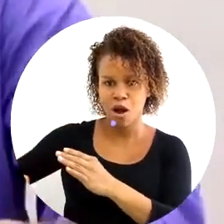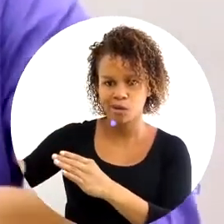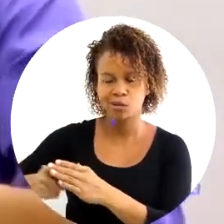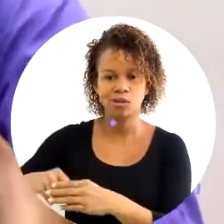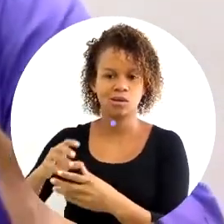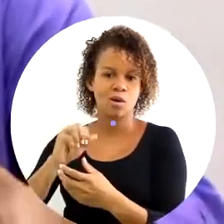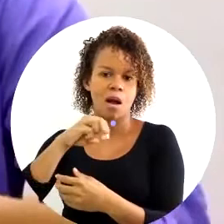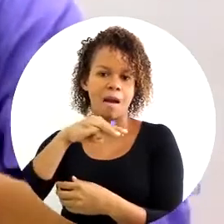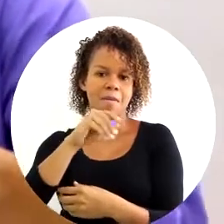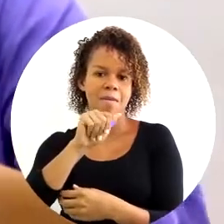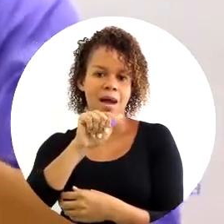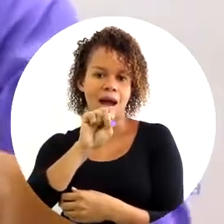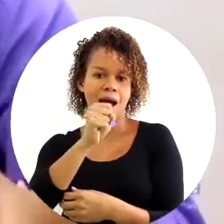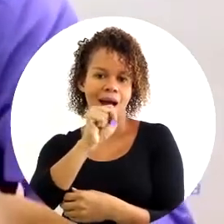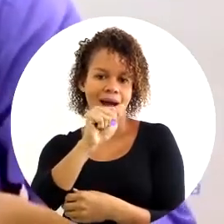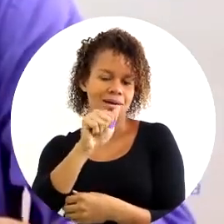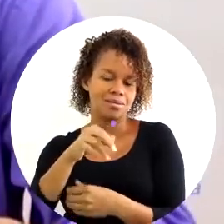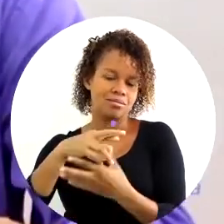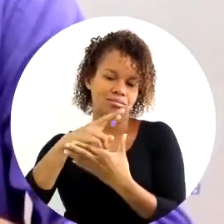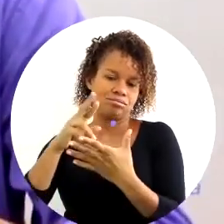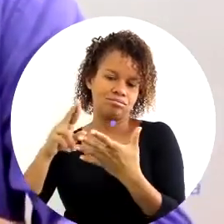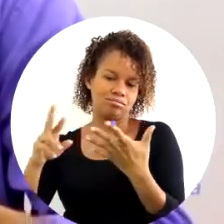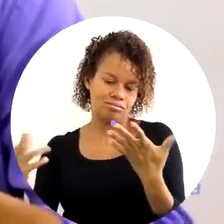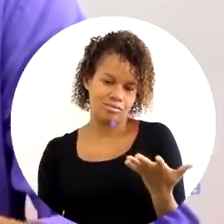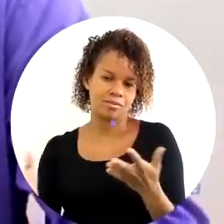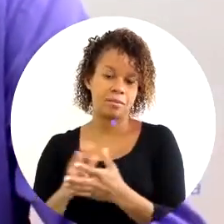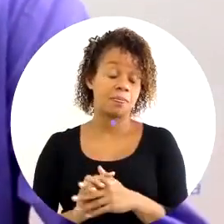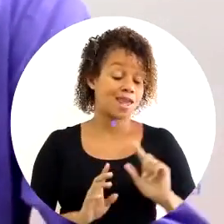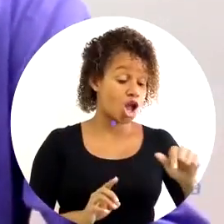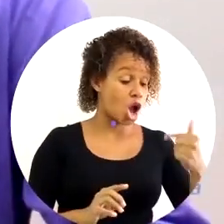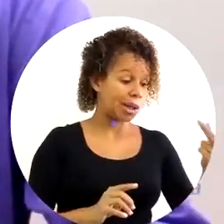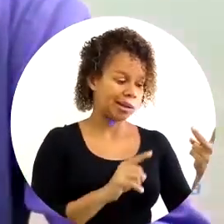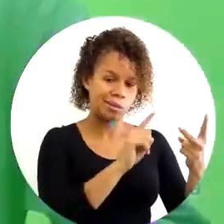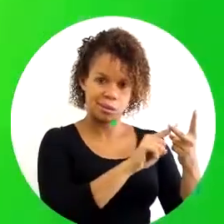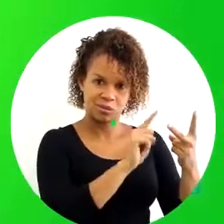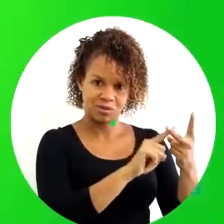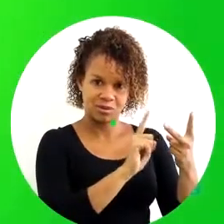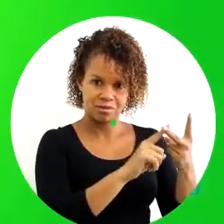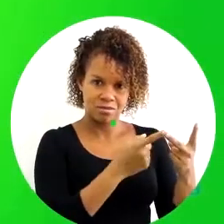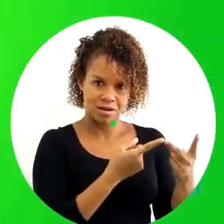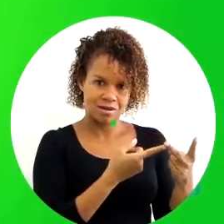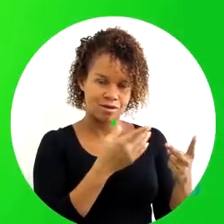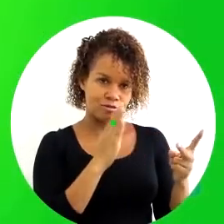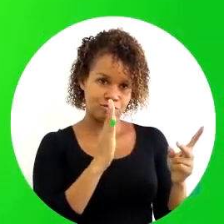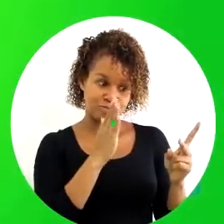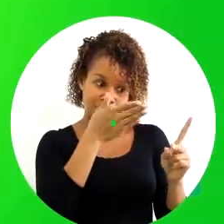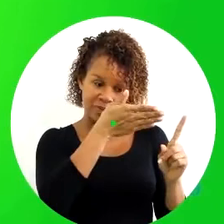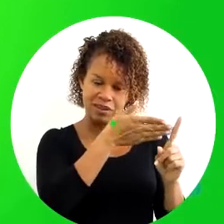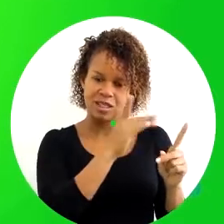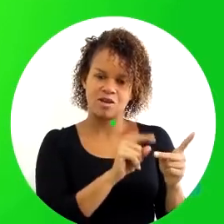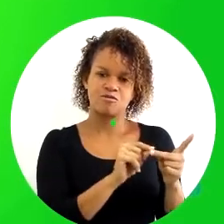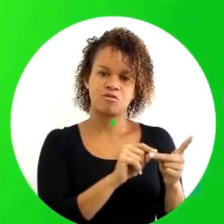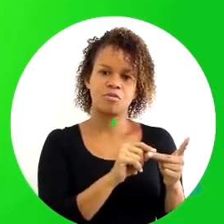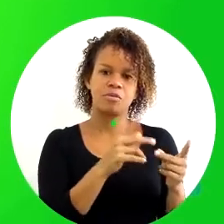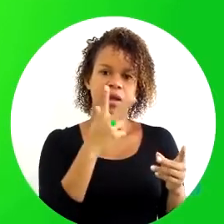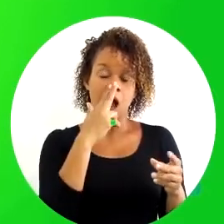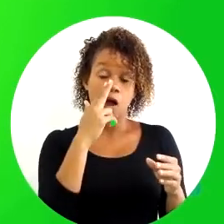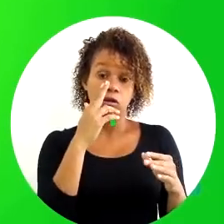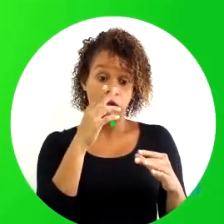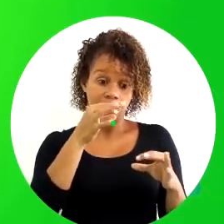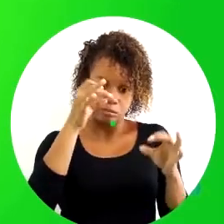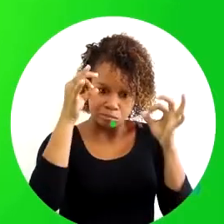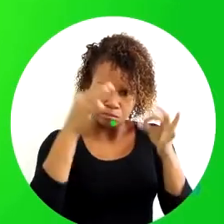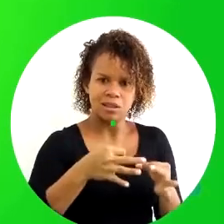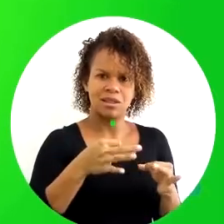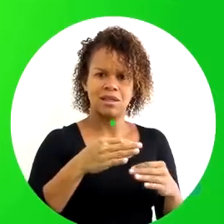com a massa, por exemplo, com receitas e tudo mais. Uma outra forma de treinamento específico é o de